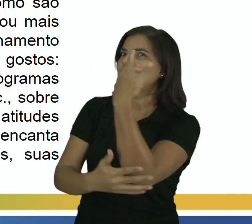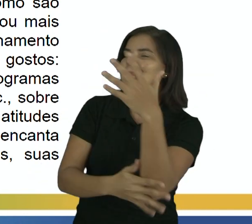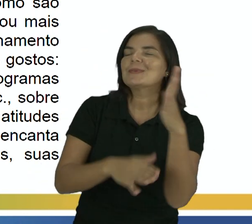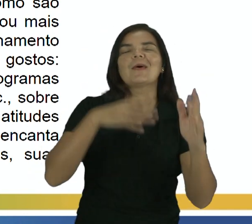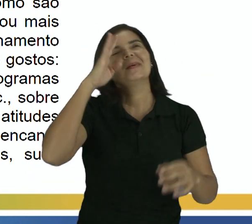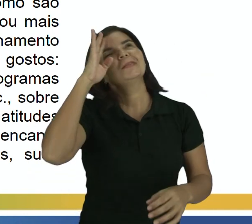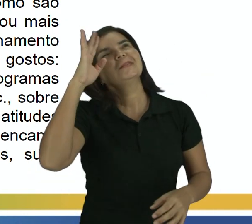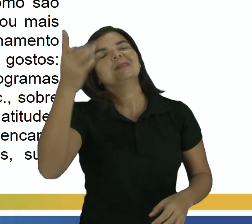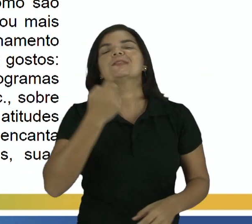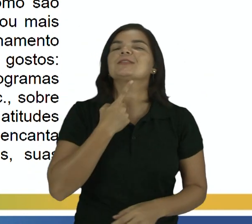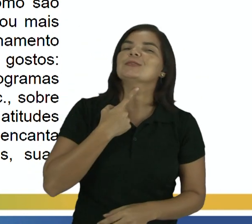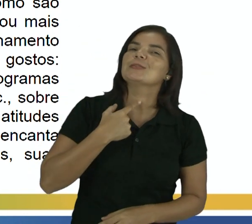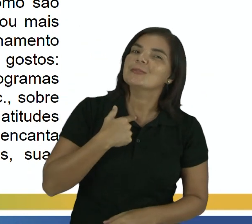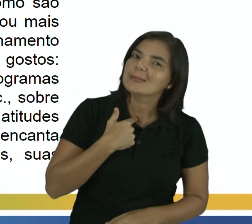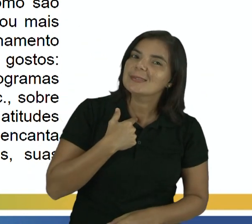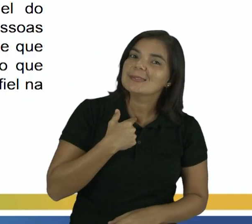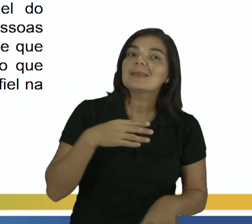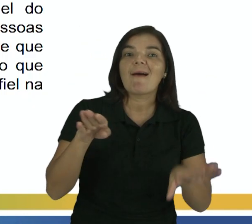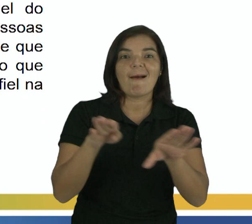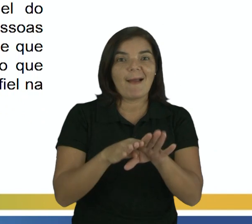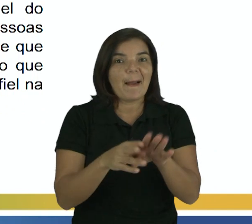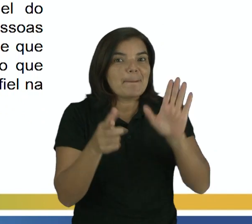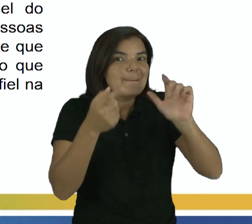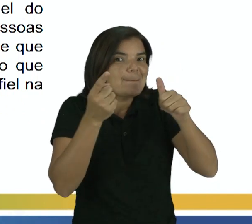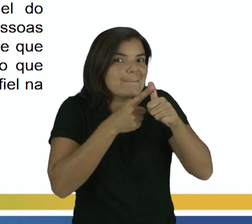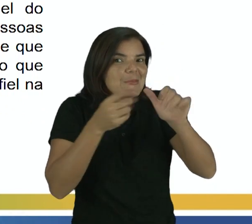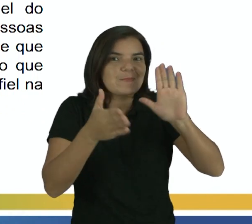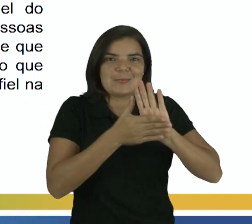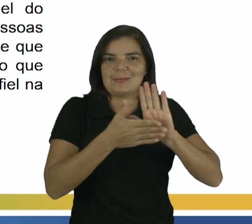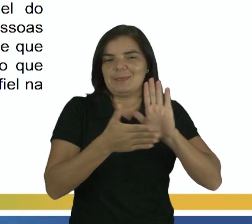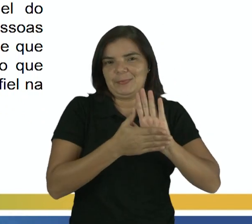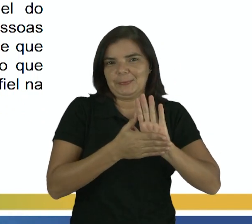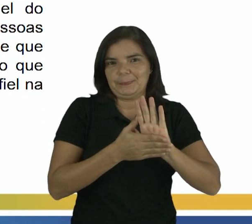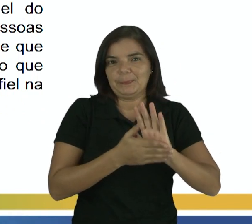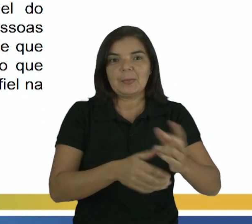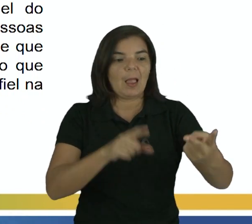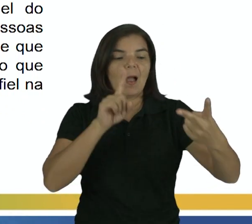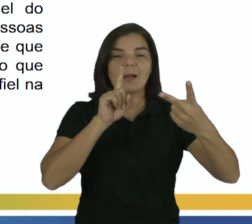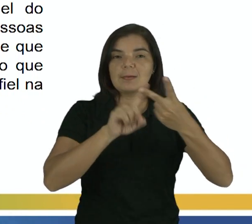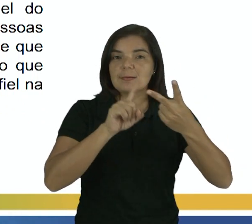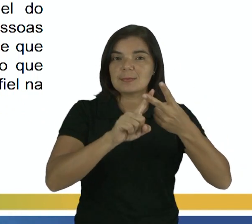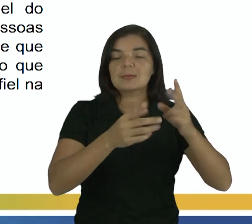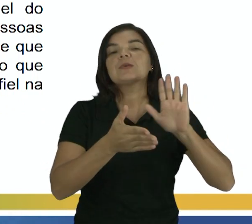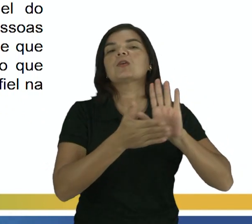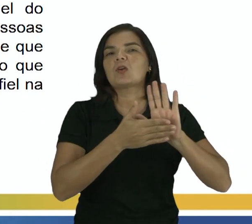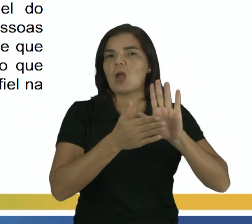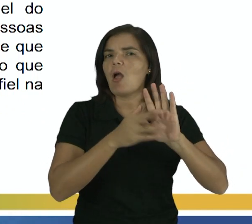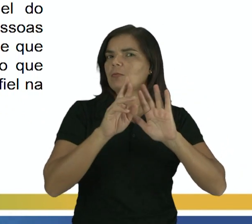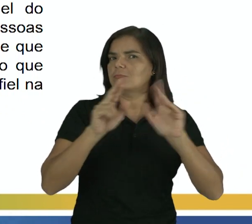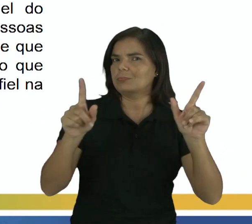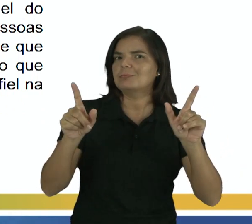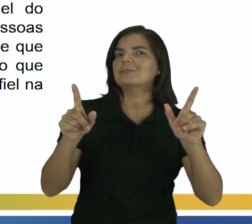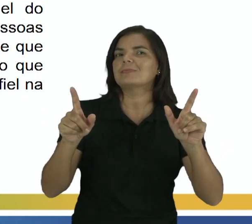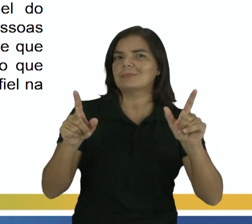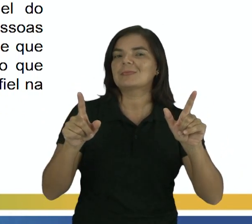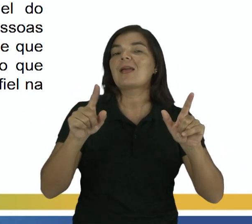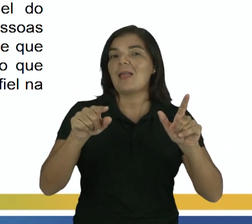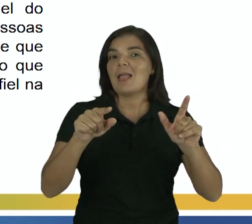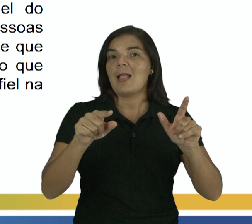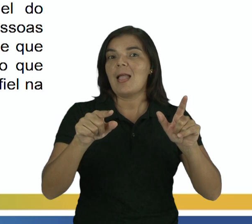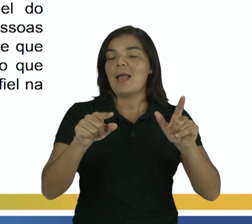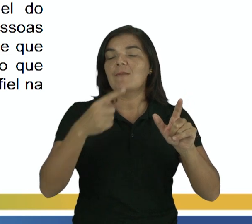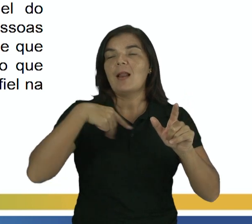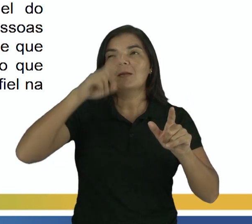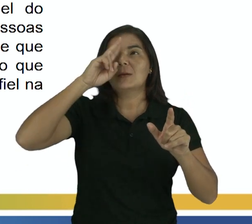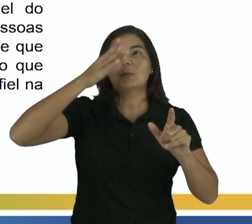seus sonhos, suas vontades. Essa é a sua primeira proposta. A sua segunda proposta, ela é um pouco diferente. Ela vai para o túnel